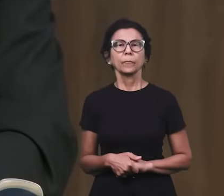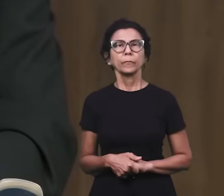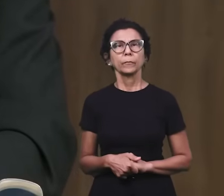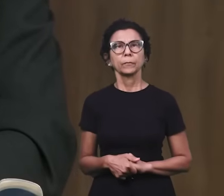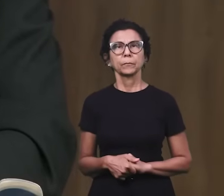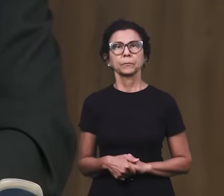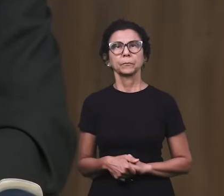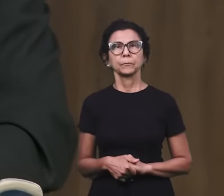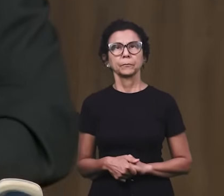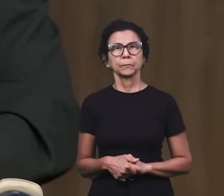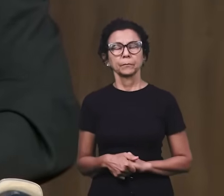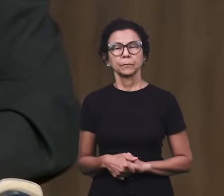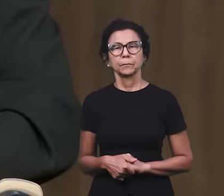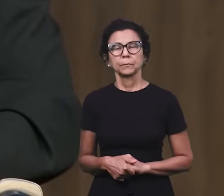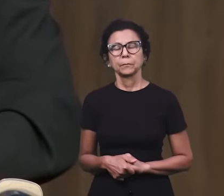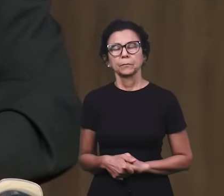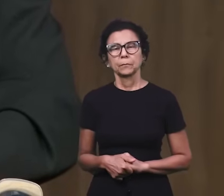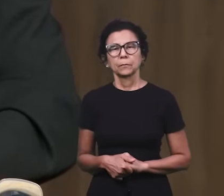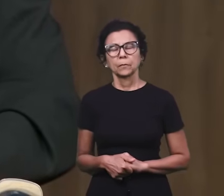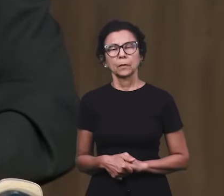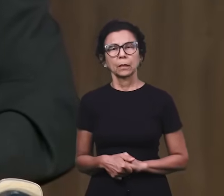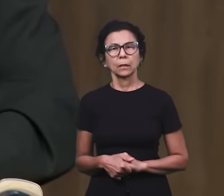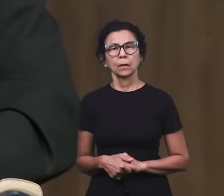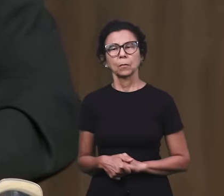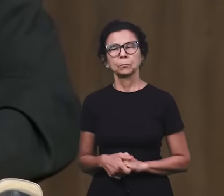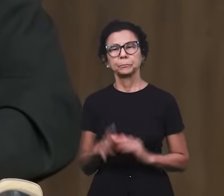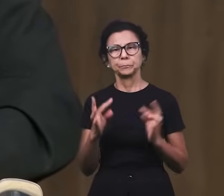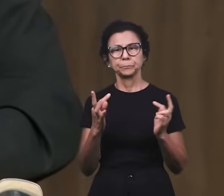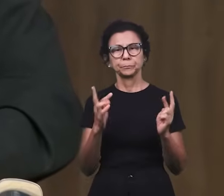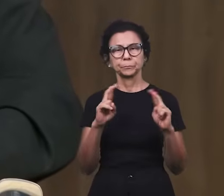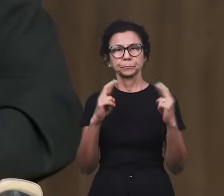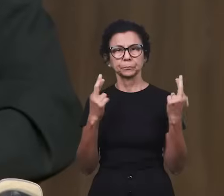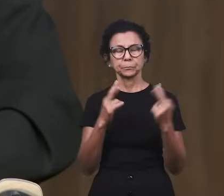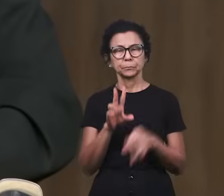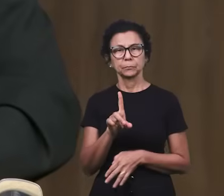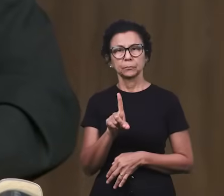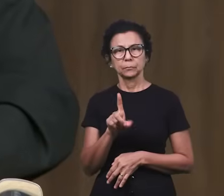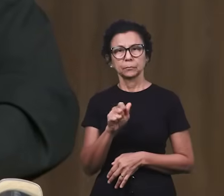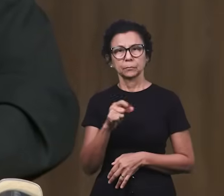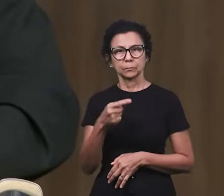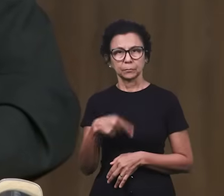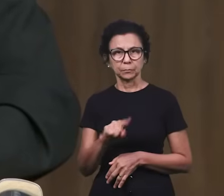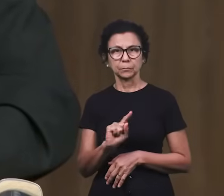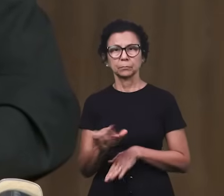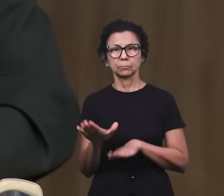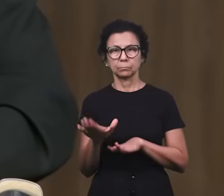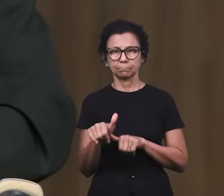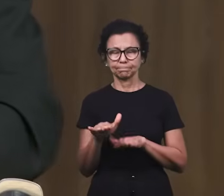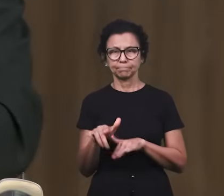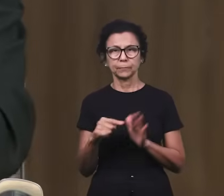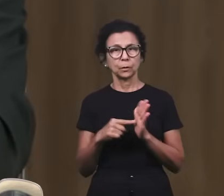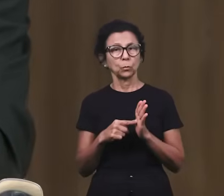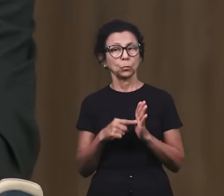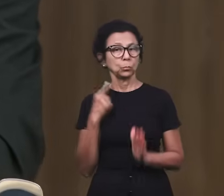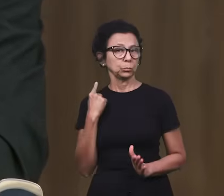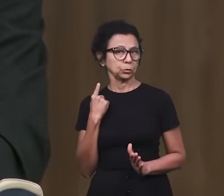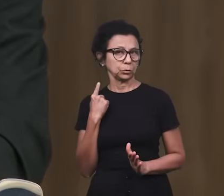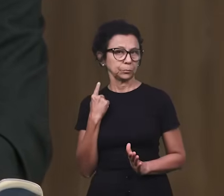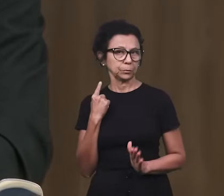A tribo de Dan era a última a sair com seu esquadrão.